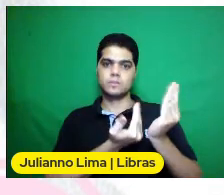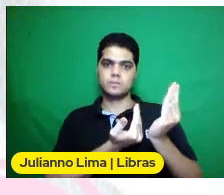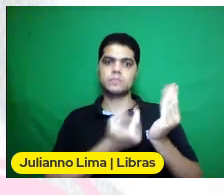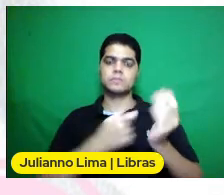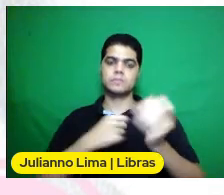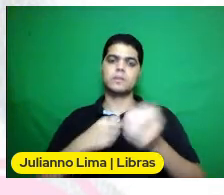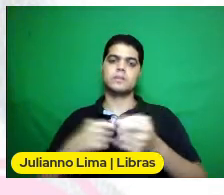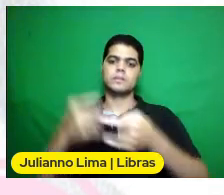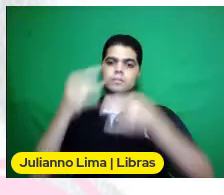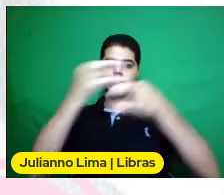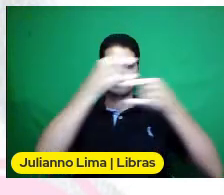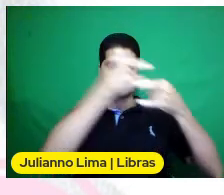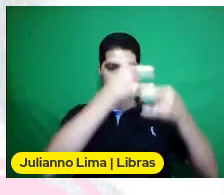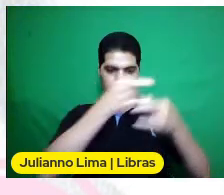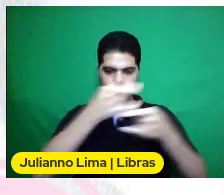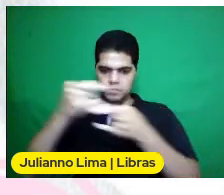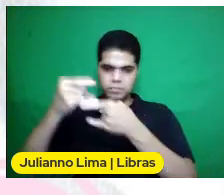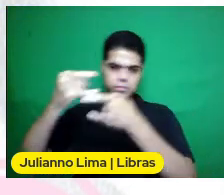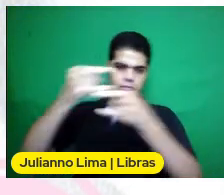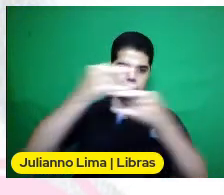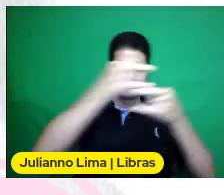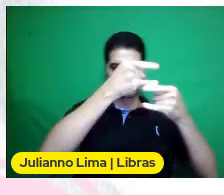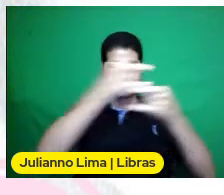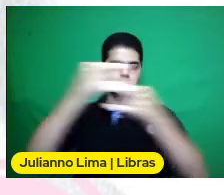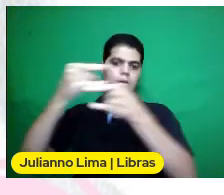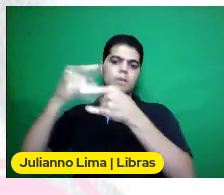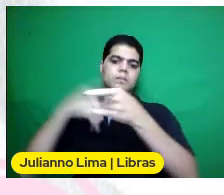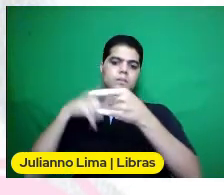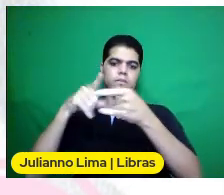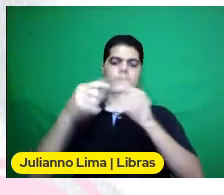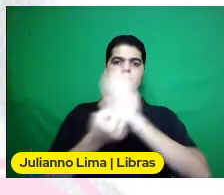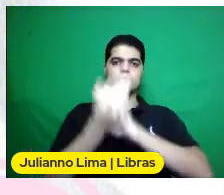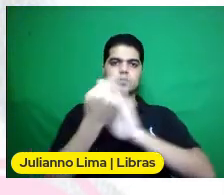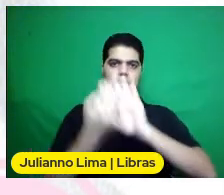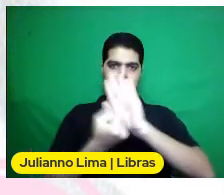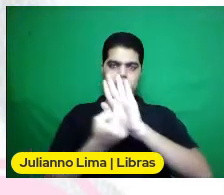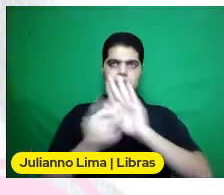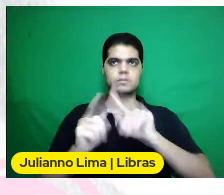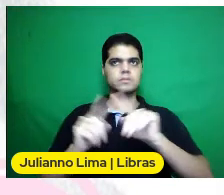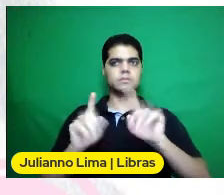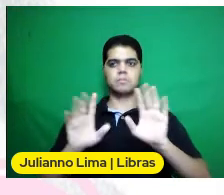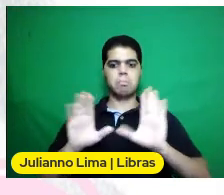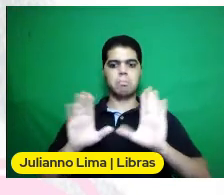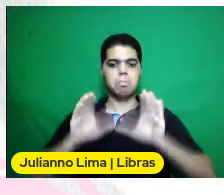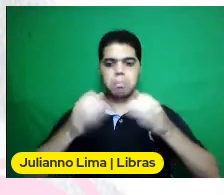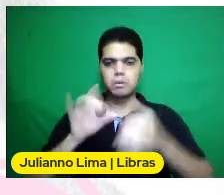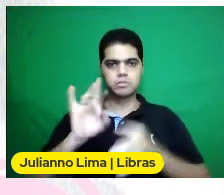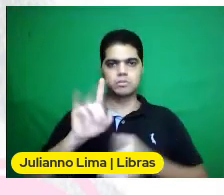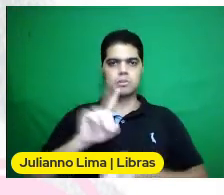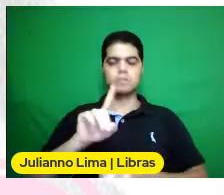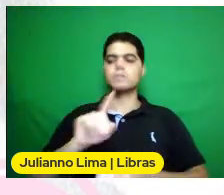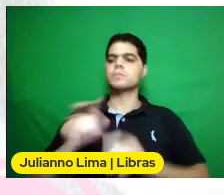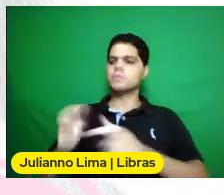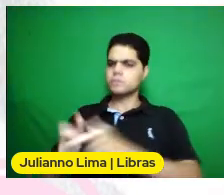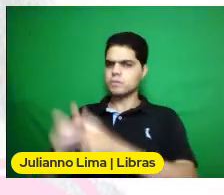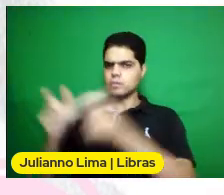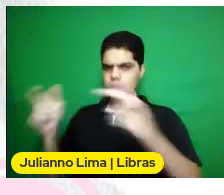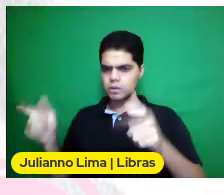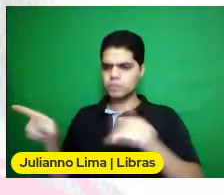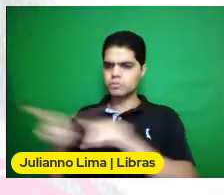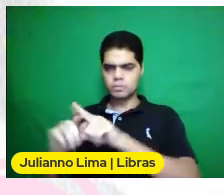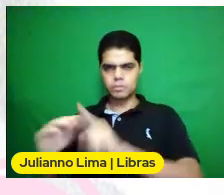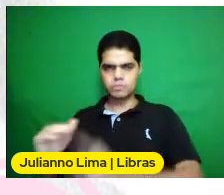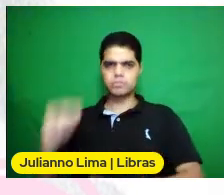Não que tenha ficado restrito a isso, a gente tem um grande público de adultos, mas a gente